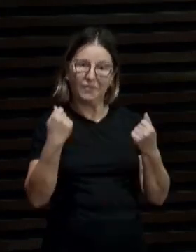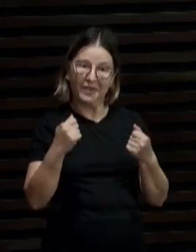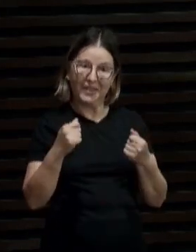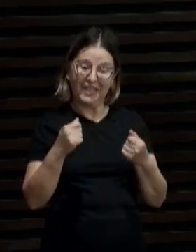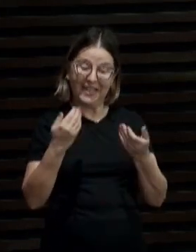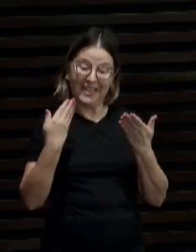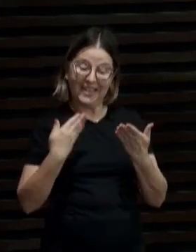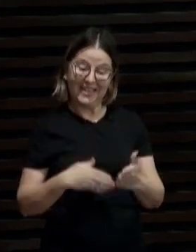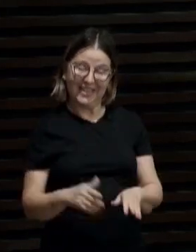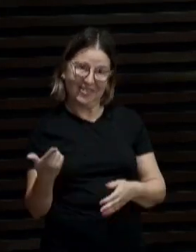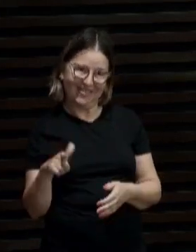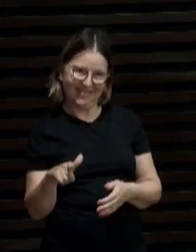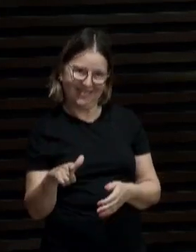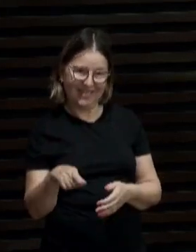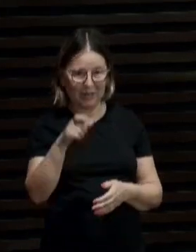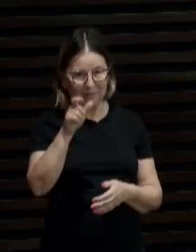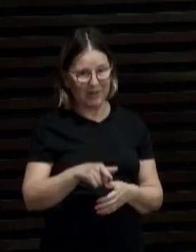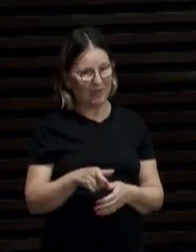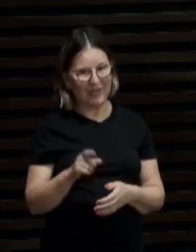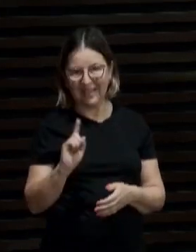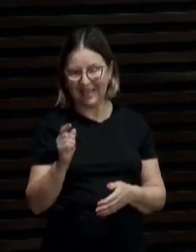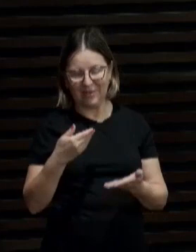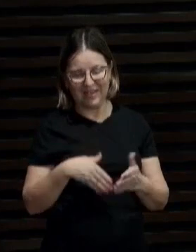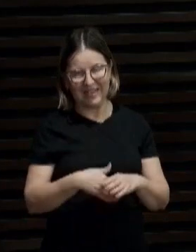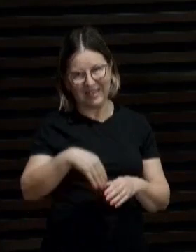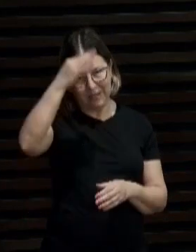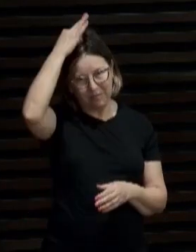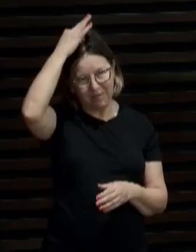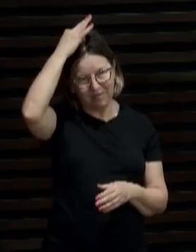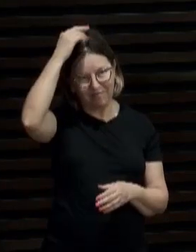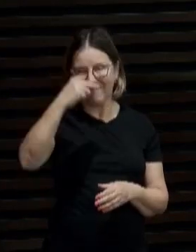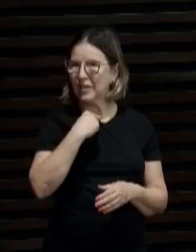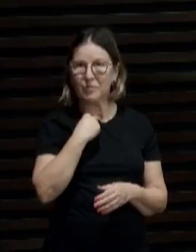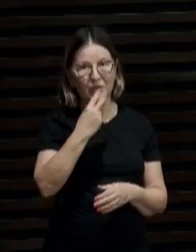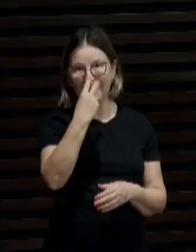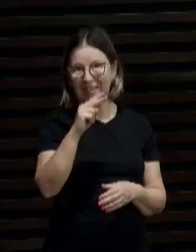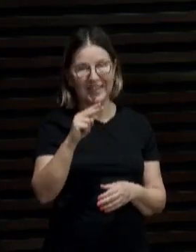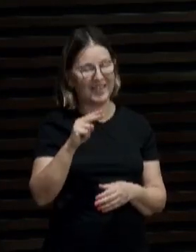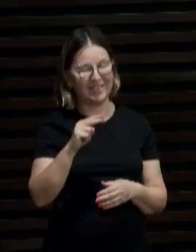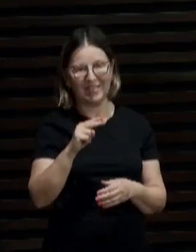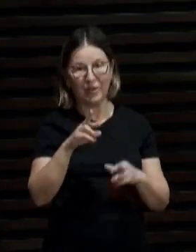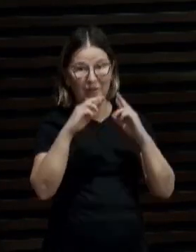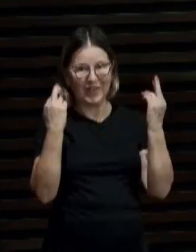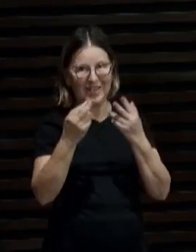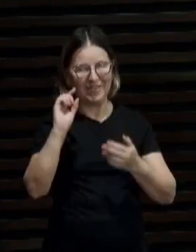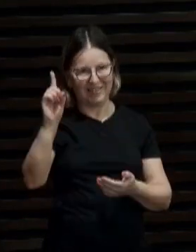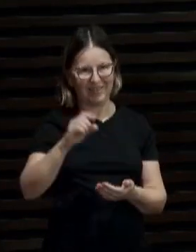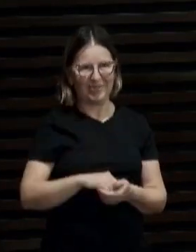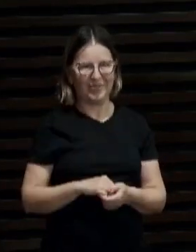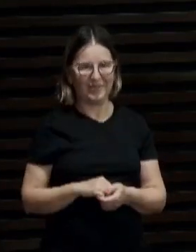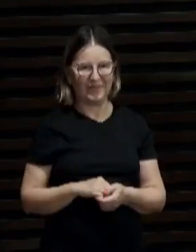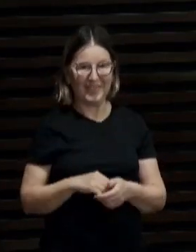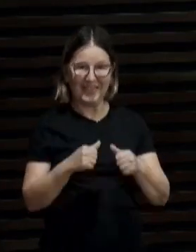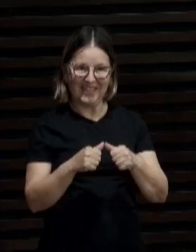Aquele que não nasceu de novo não pode ver nem entrar no reino de Deus. Esses irmãos foram os primeiros